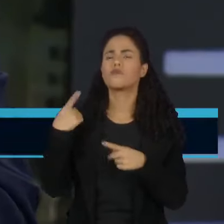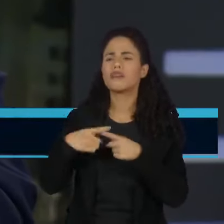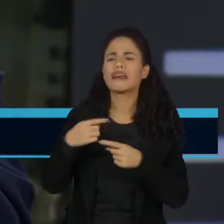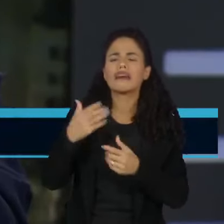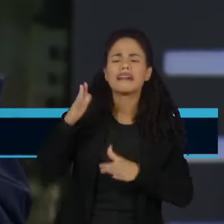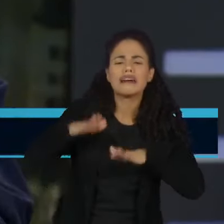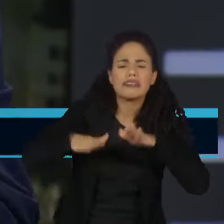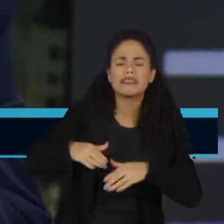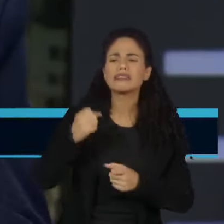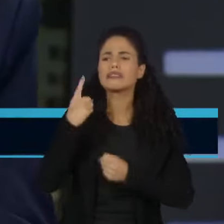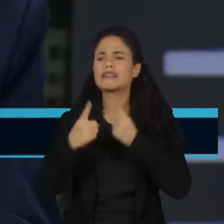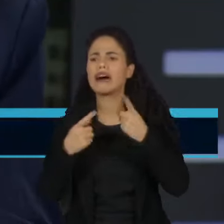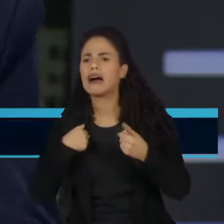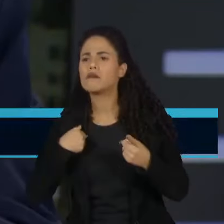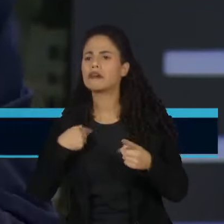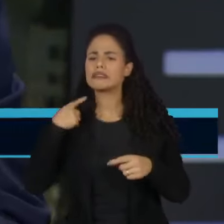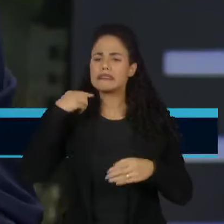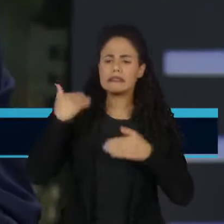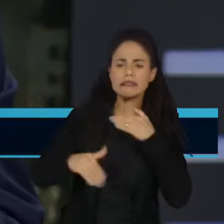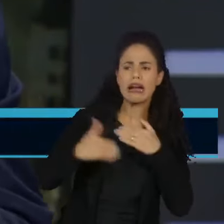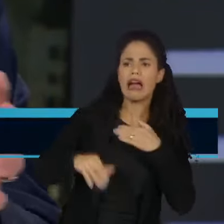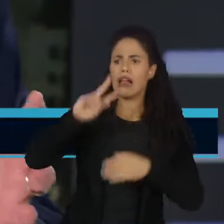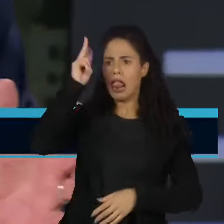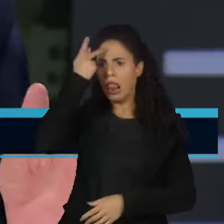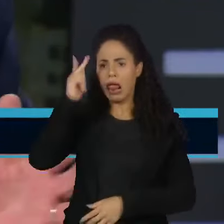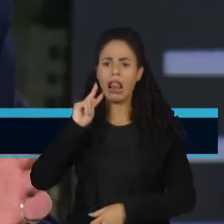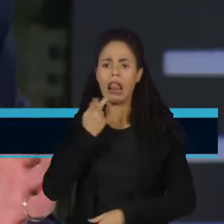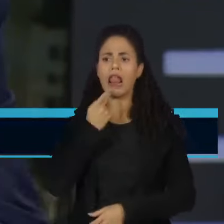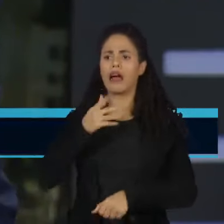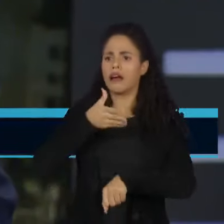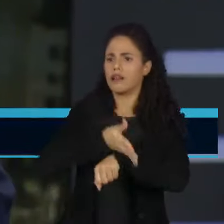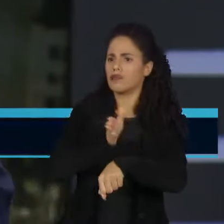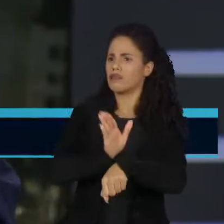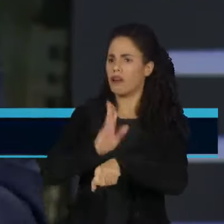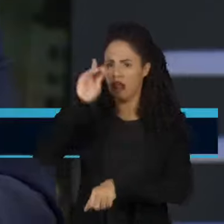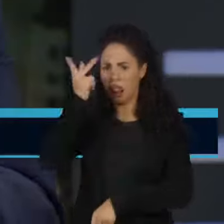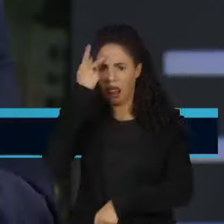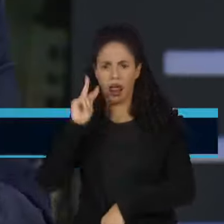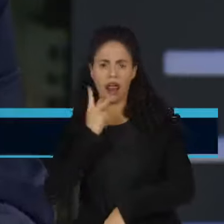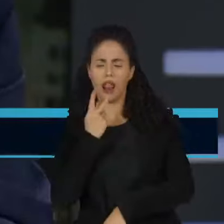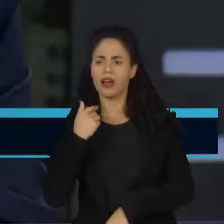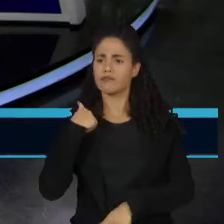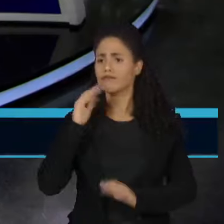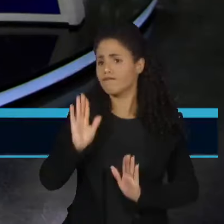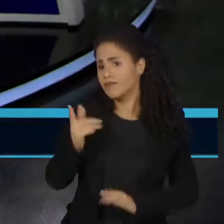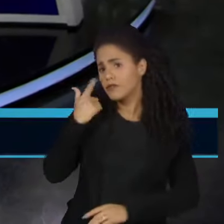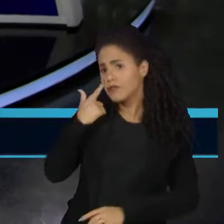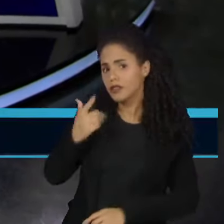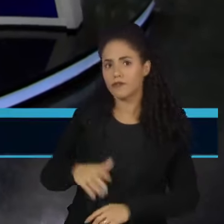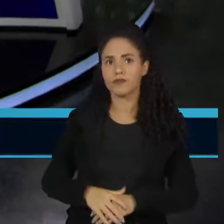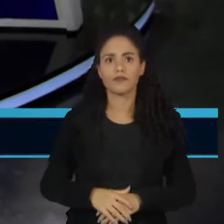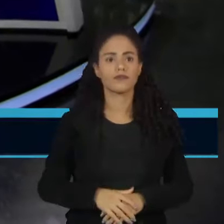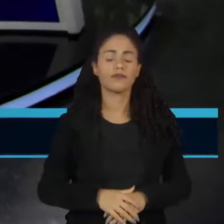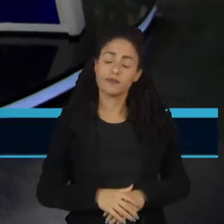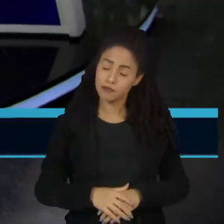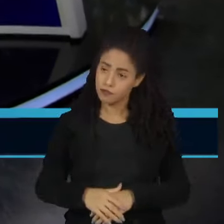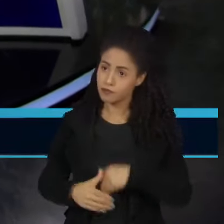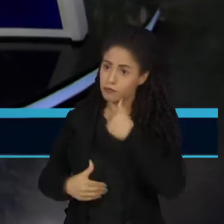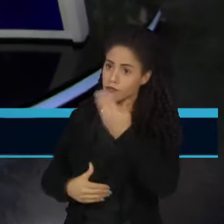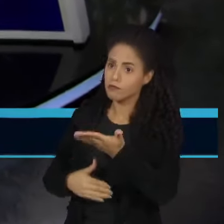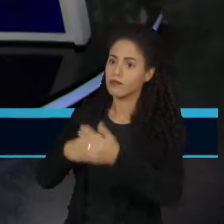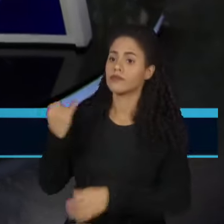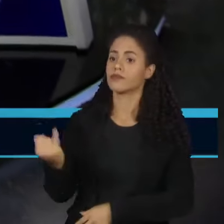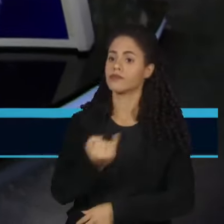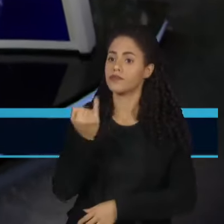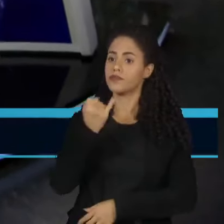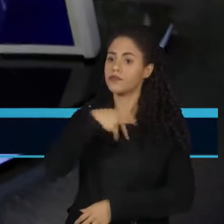há uma incompatibilidade da sua fala com a do ministro da Fazenda. Então, é necessário acertar o discurso. E, professor, qual será o papel do